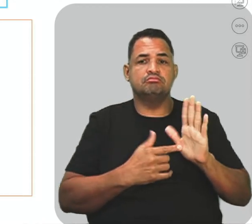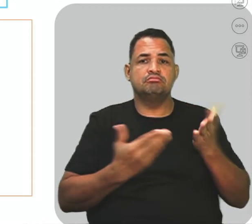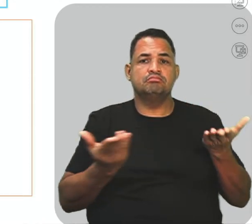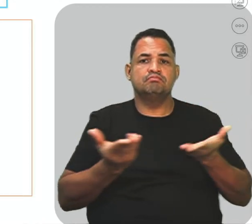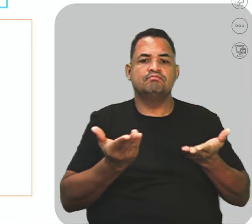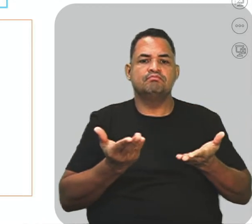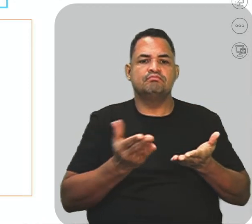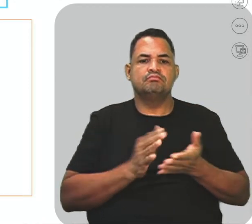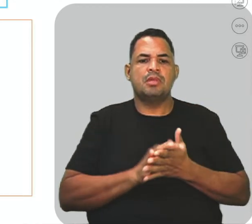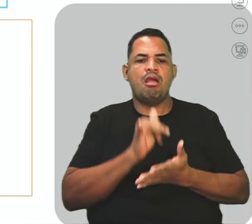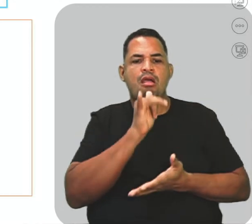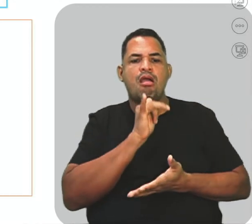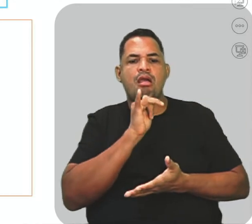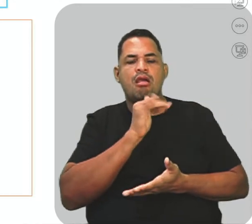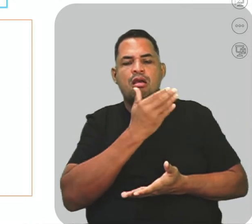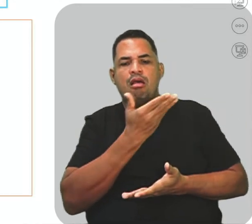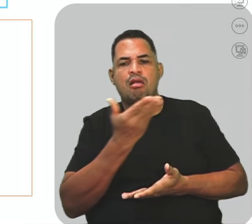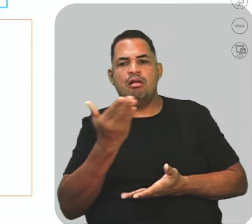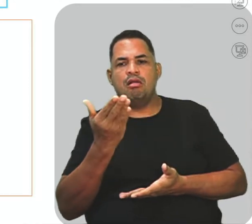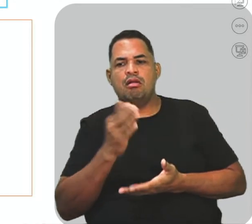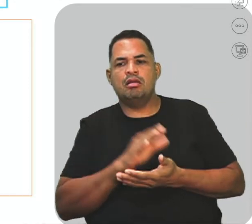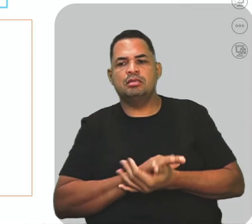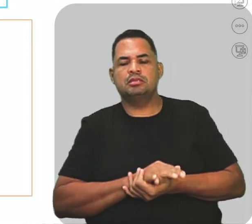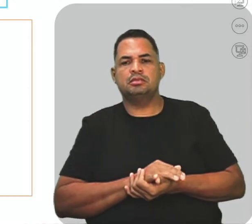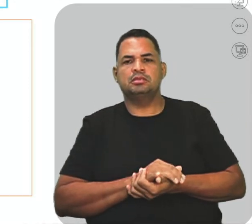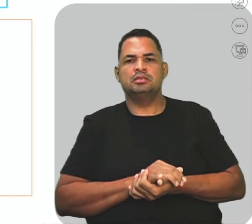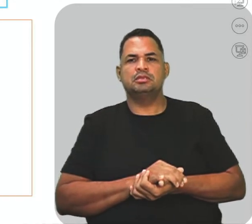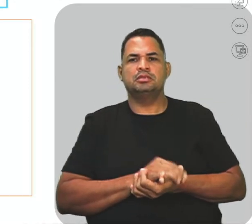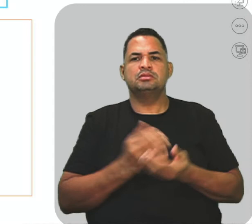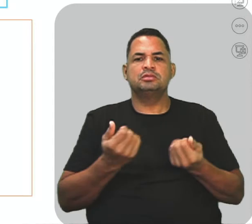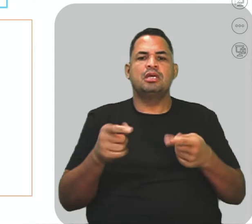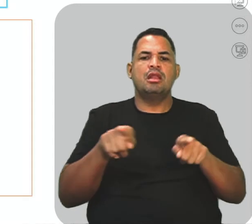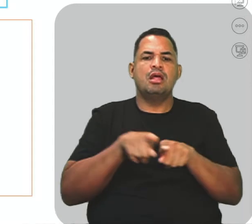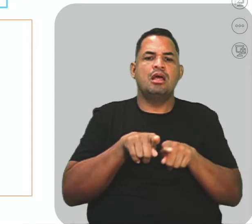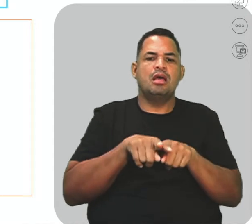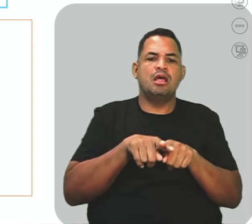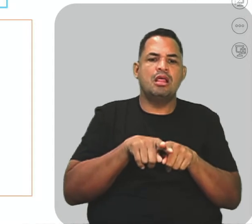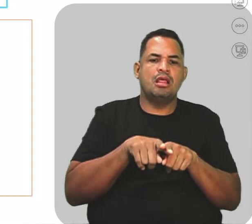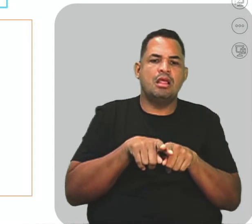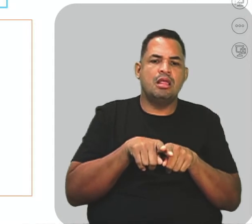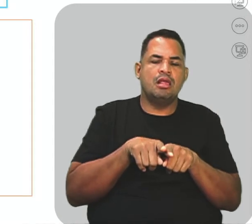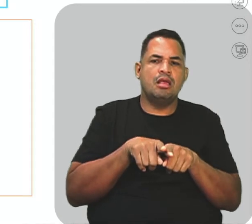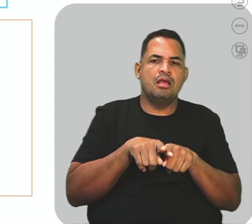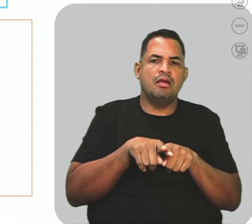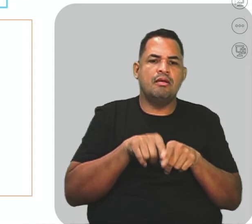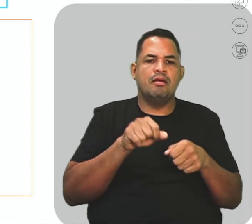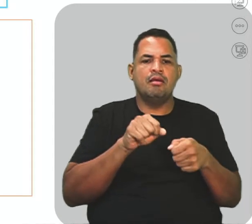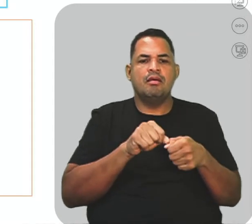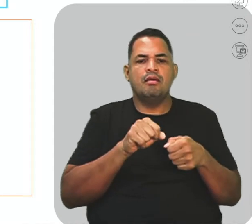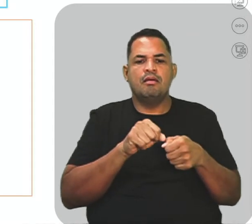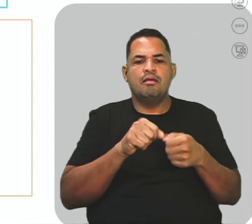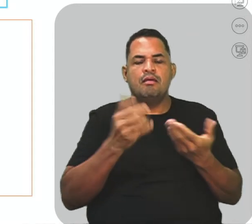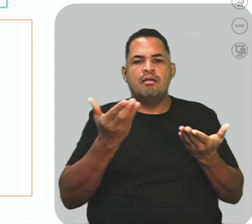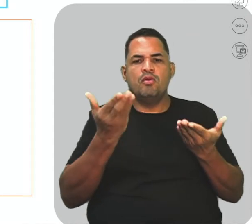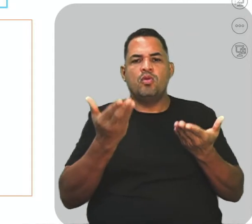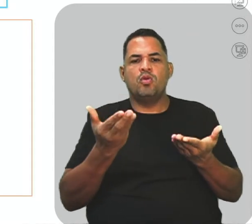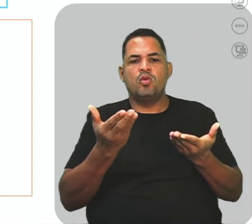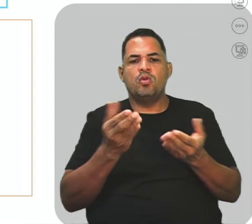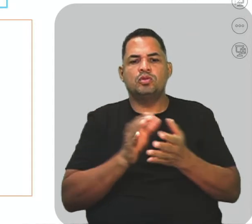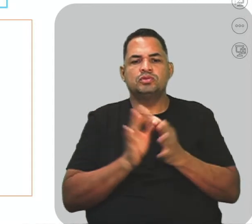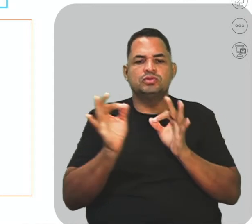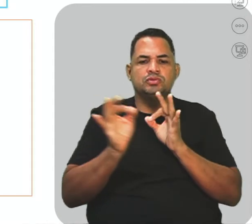tá? Para exemplificar que as orações coordenadas, elas também, né, fazem aí a sua presença